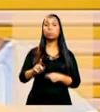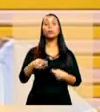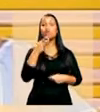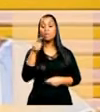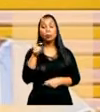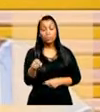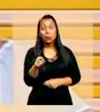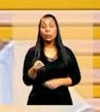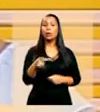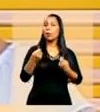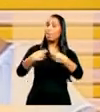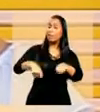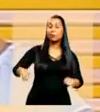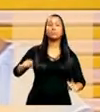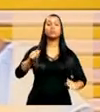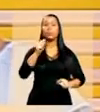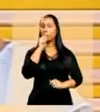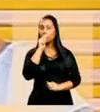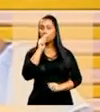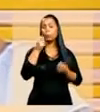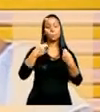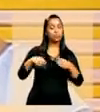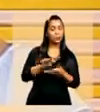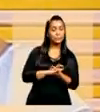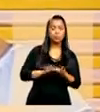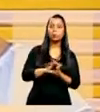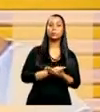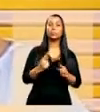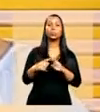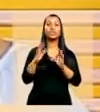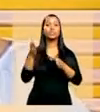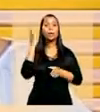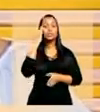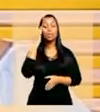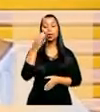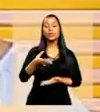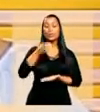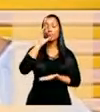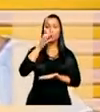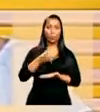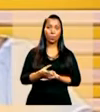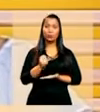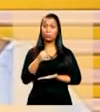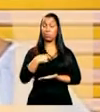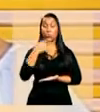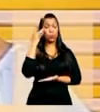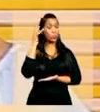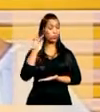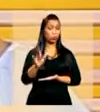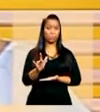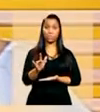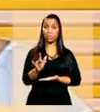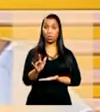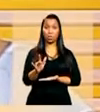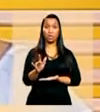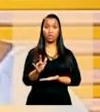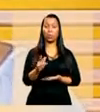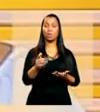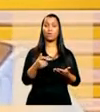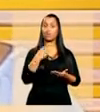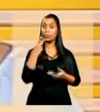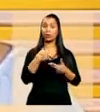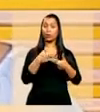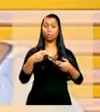eu devo falar para ele que ele não precisa mais daquela mamadeira, porque ele já sabe beber no copo. Se eu não sei falar isso de